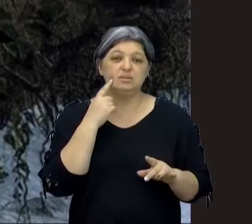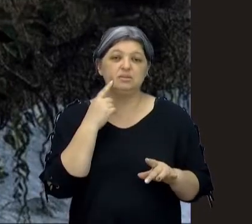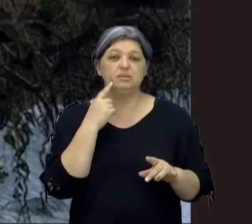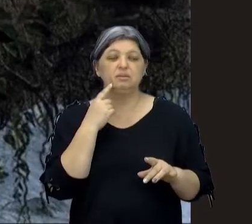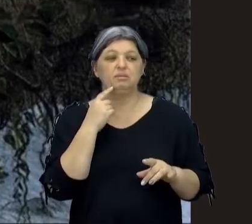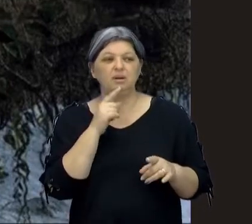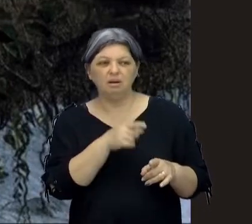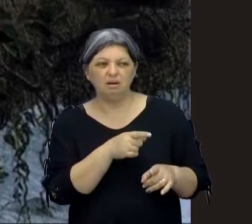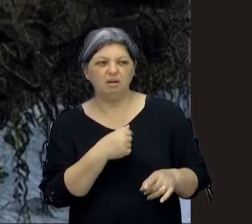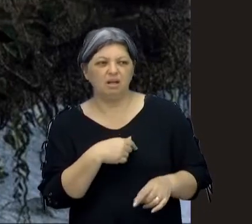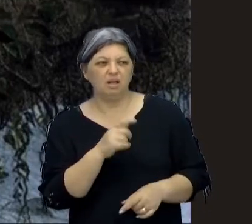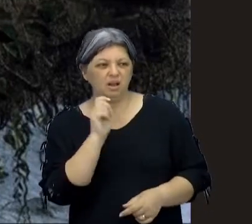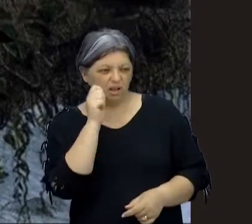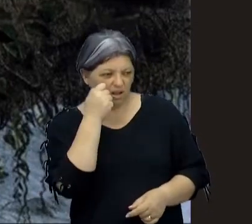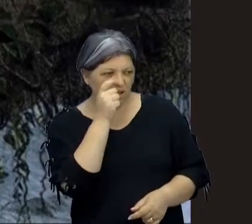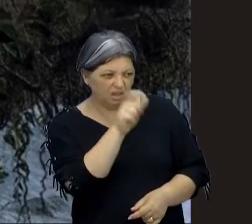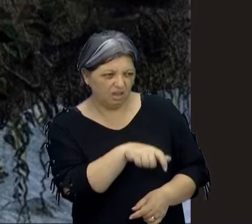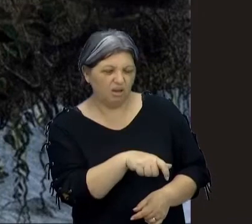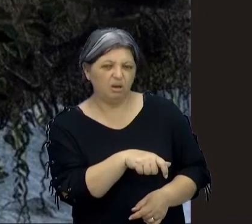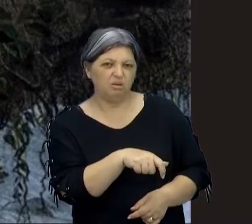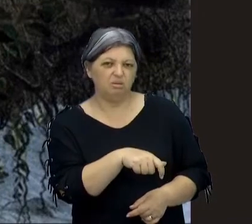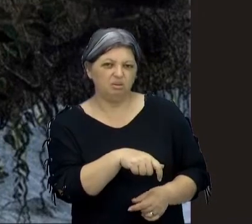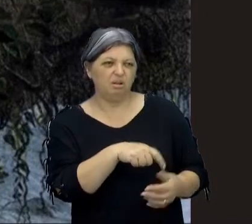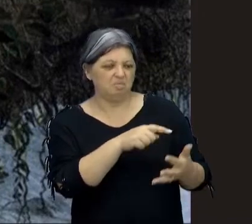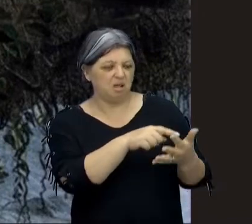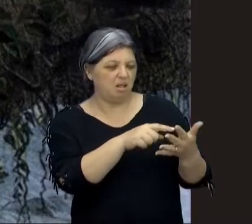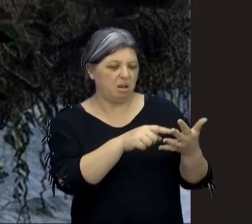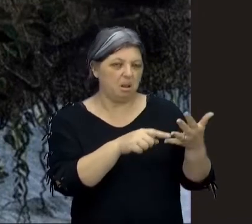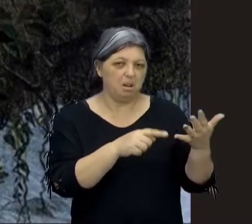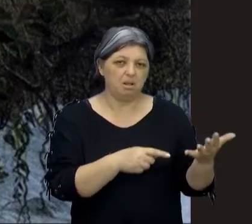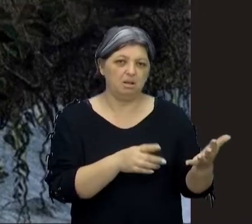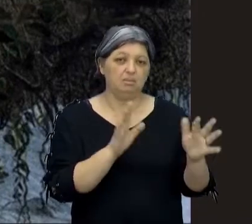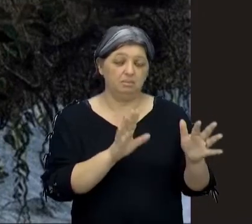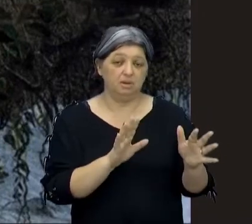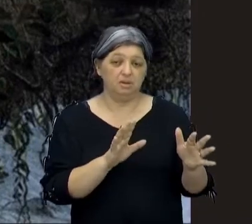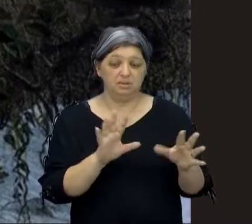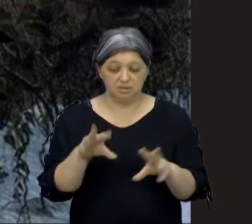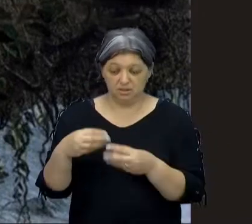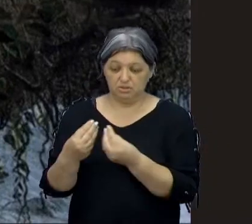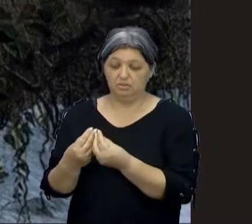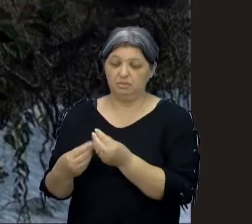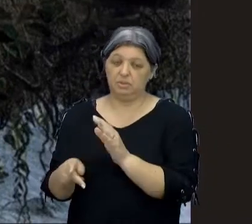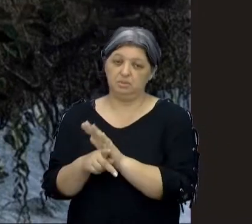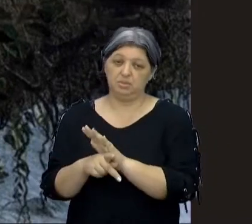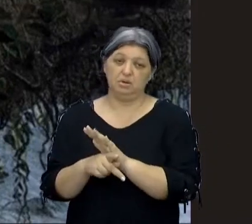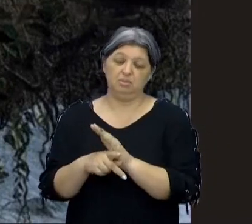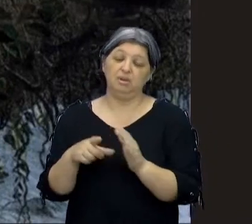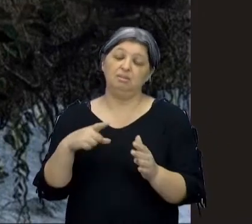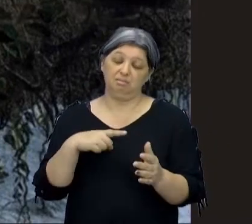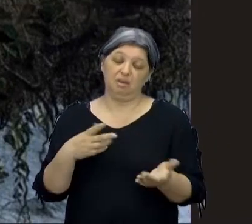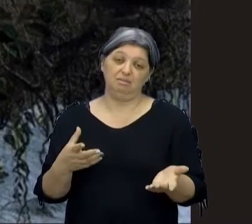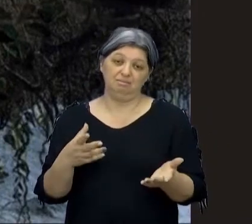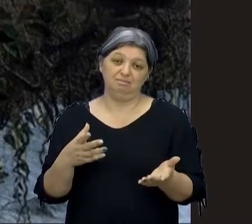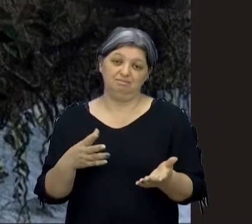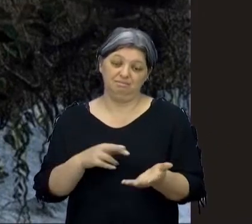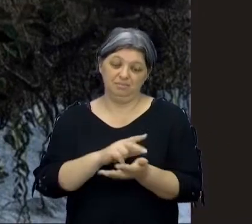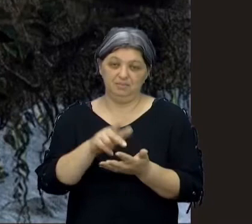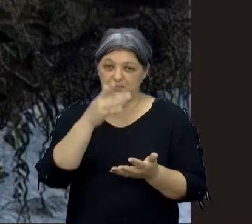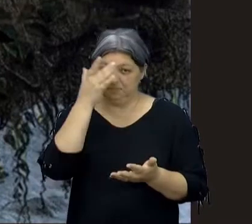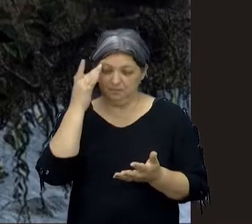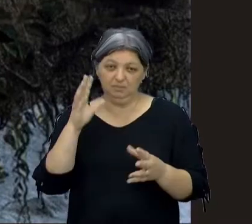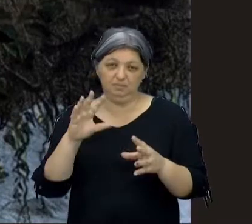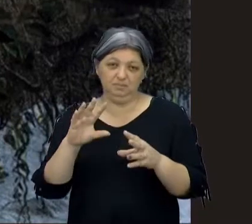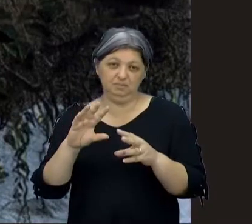alguém dizendo Ah ele é negro então ele é isso ele é aquilo e na verdade na sua família também tem várias pessoas negras na sua família